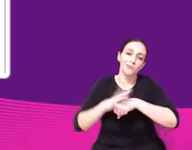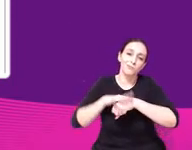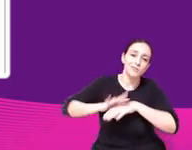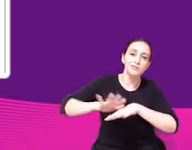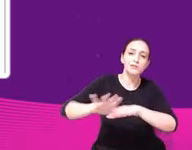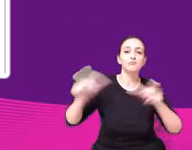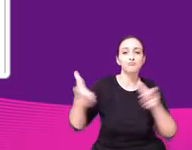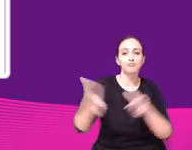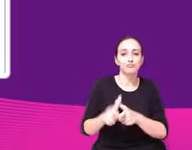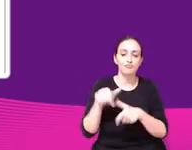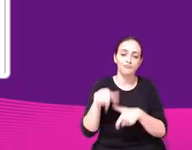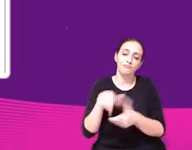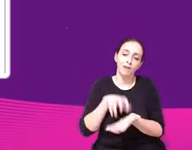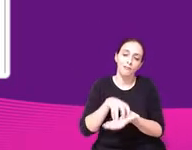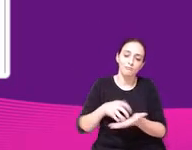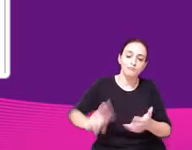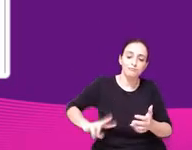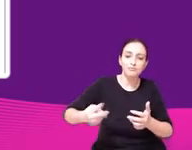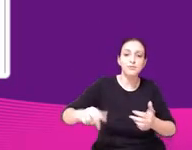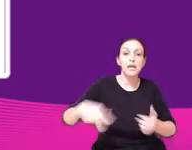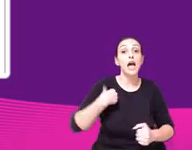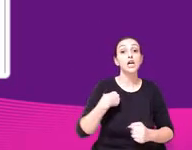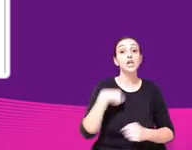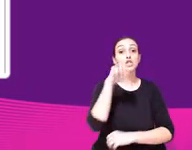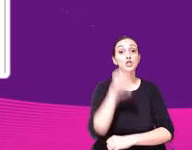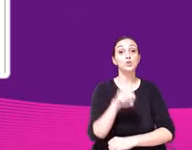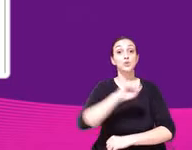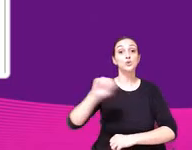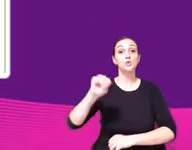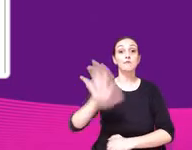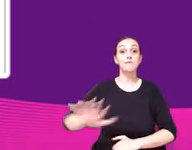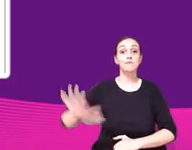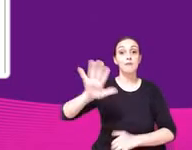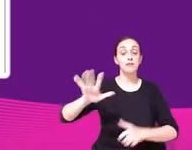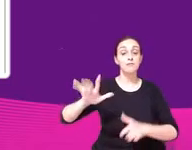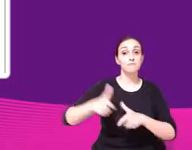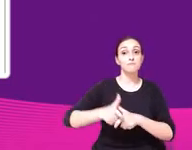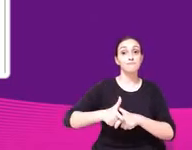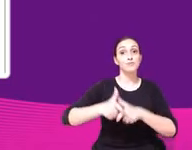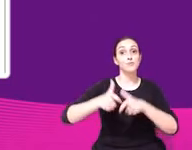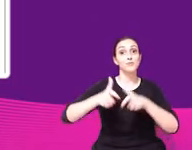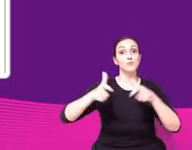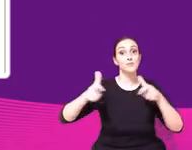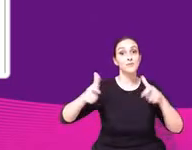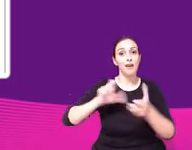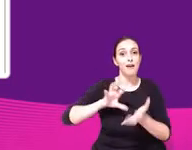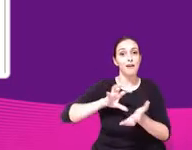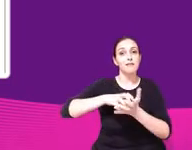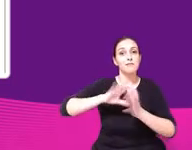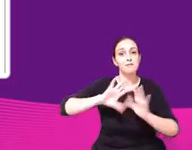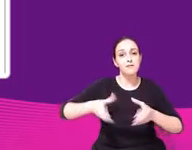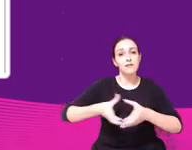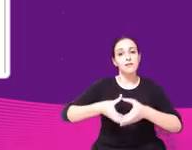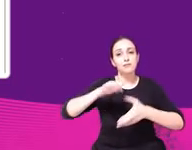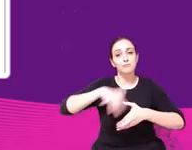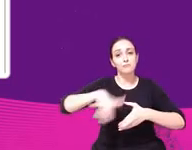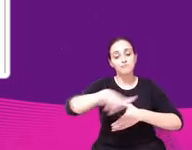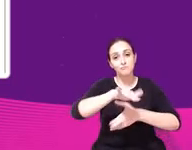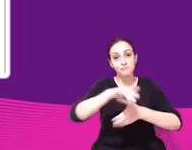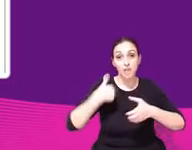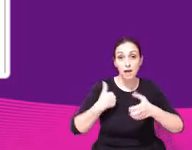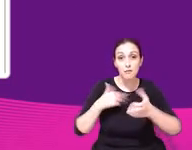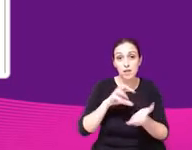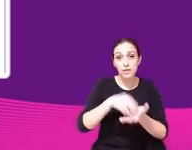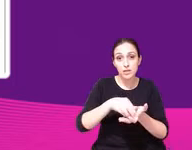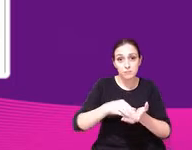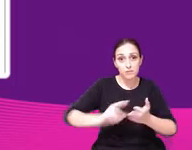Como era esperado, as regiões sul e sudeste apresentam maior proporção de equipes em relação à população que as demais regiões. E